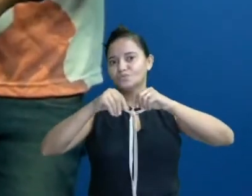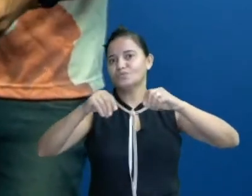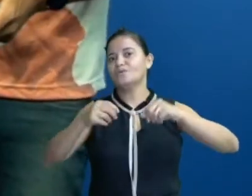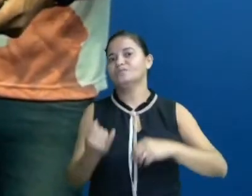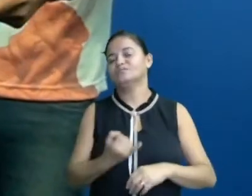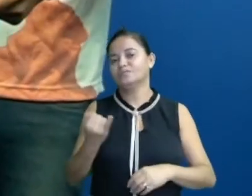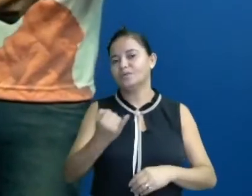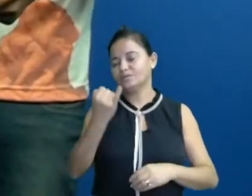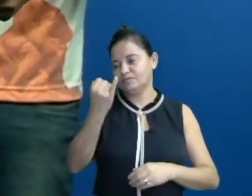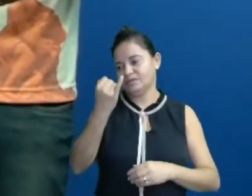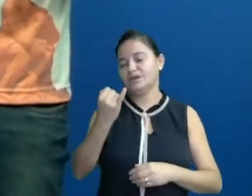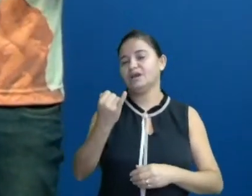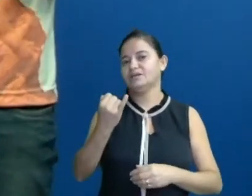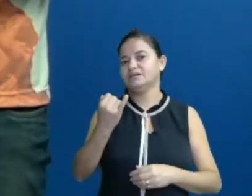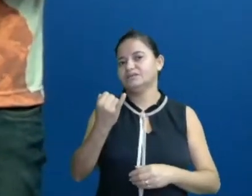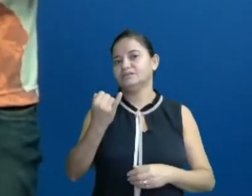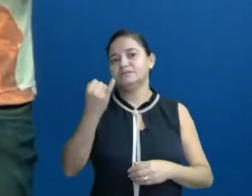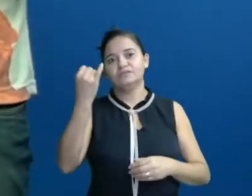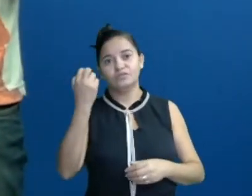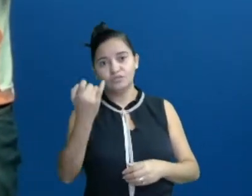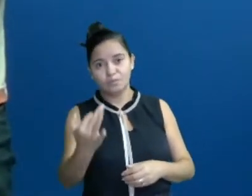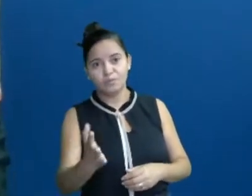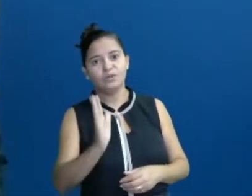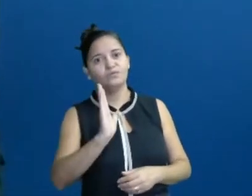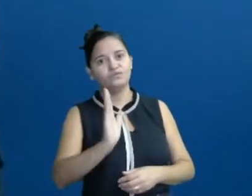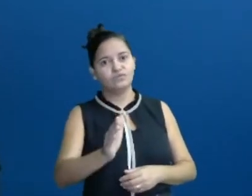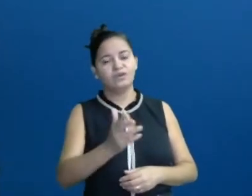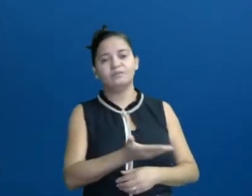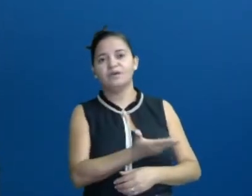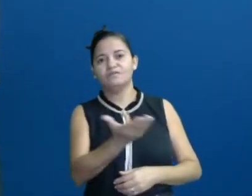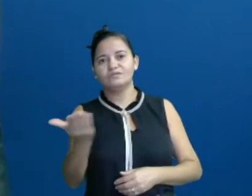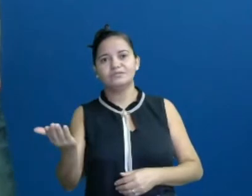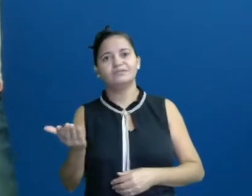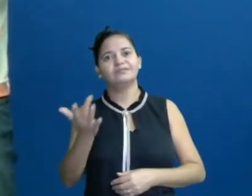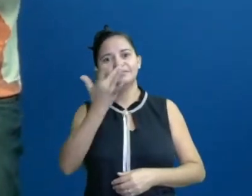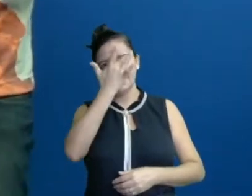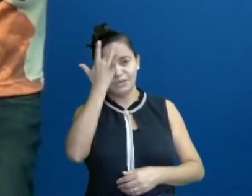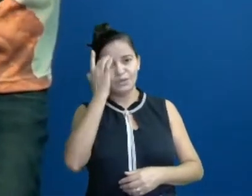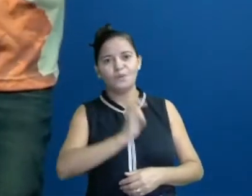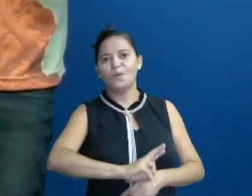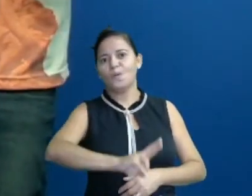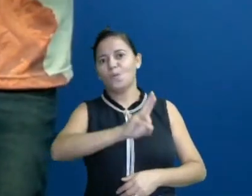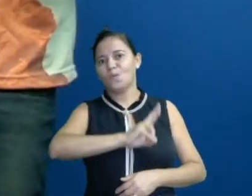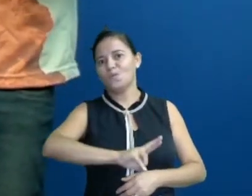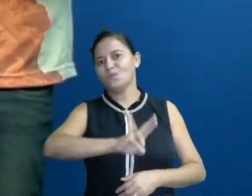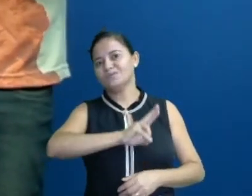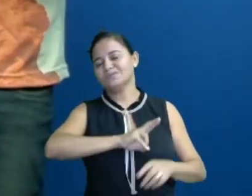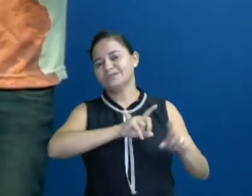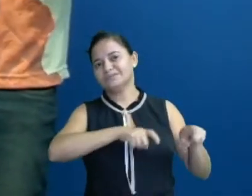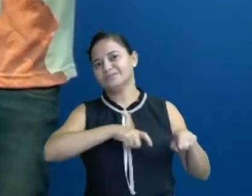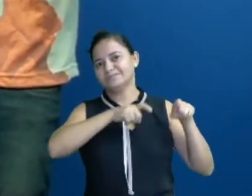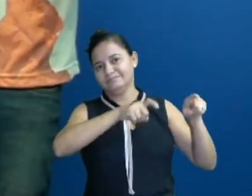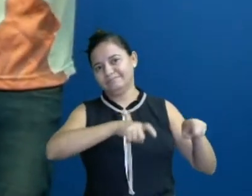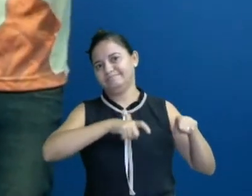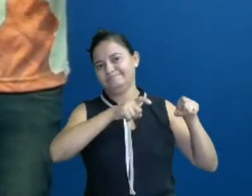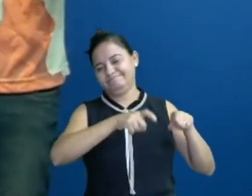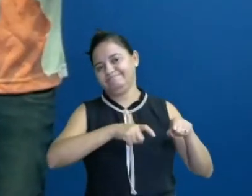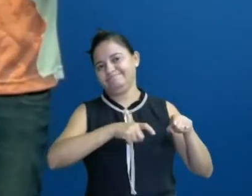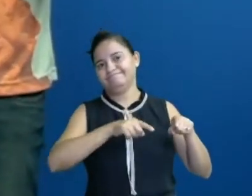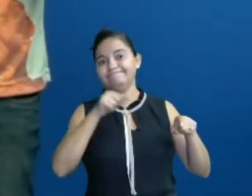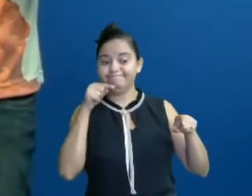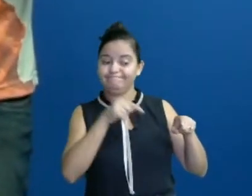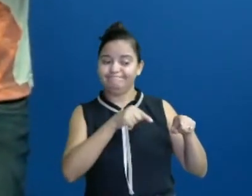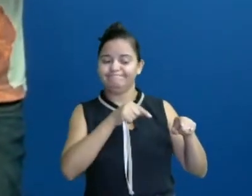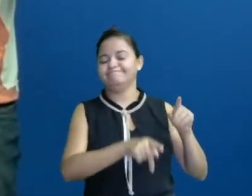gente. Além disso, eu falei para vocês que o solo ele é utilizado na agricultura. E é da agricultura que advém todos